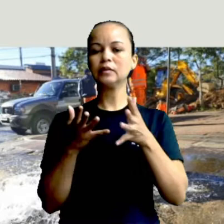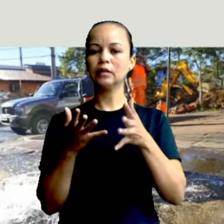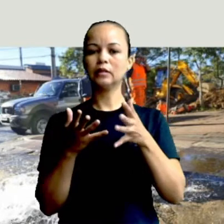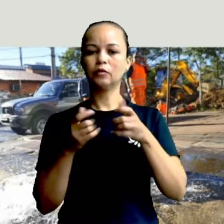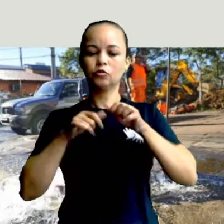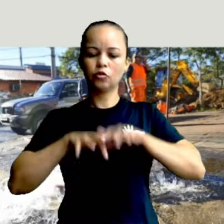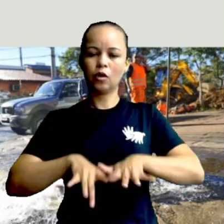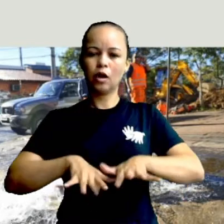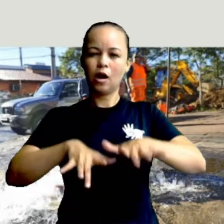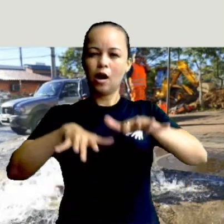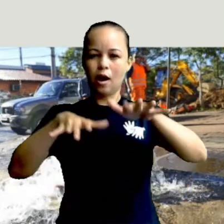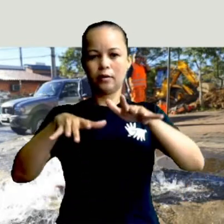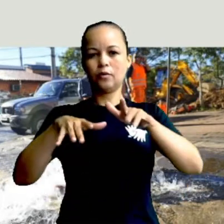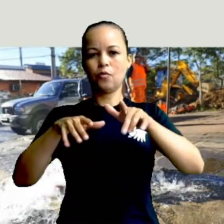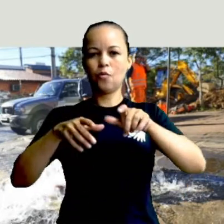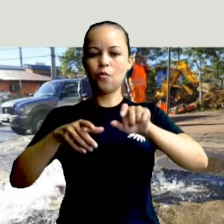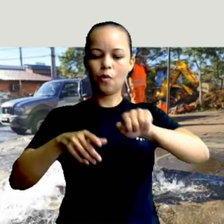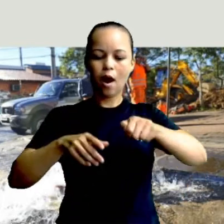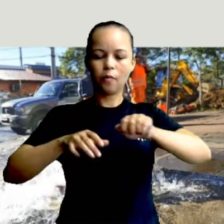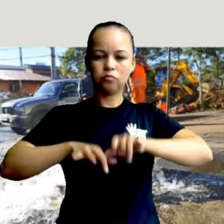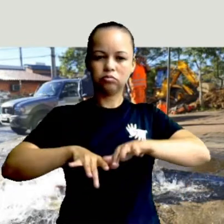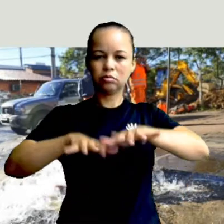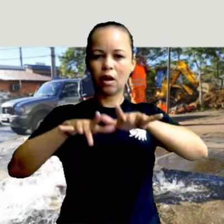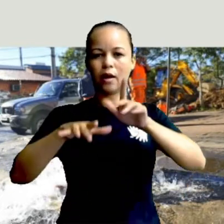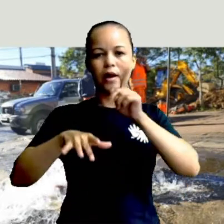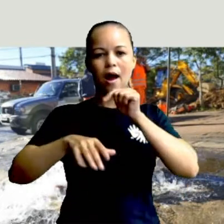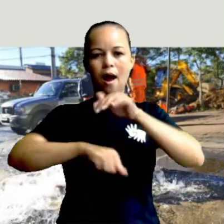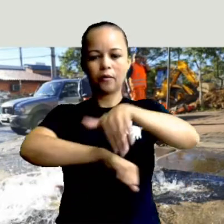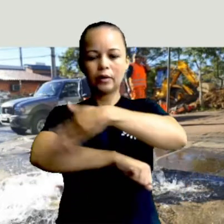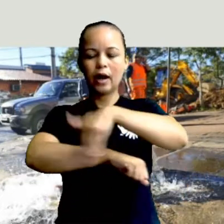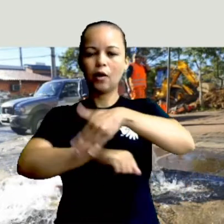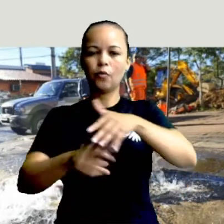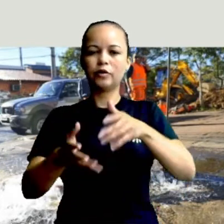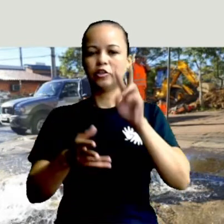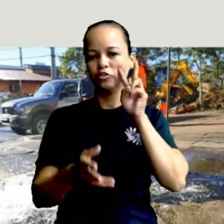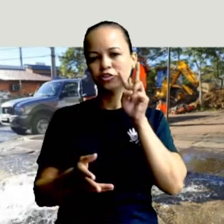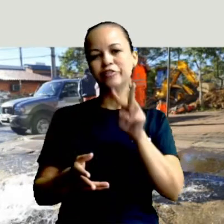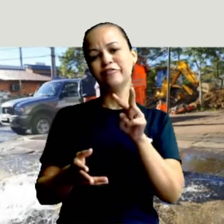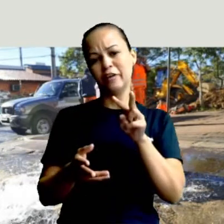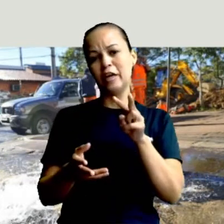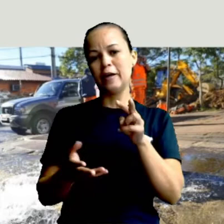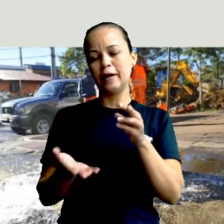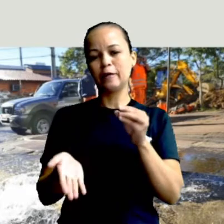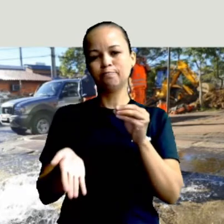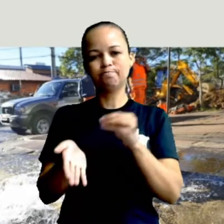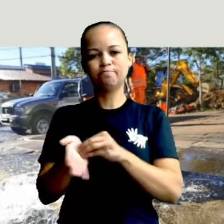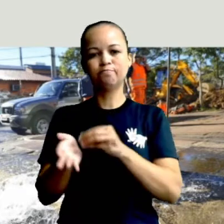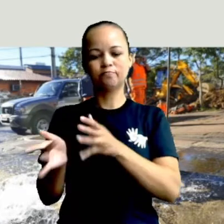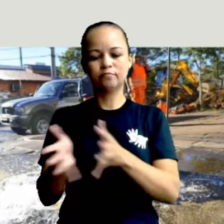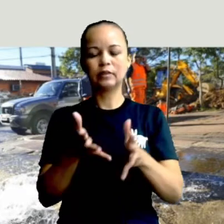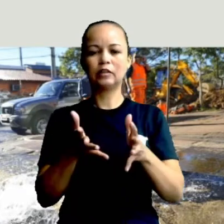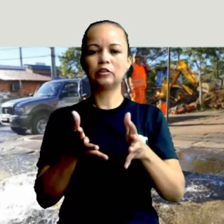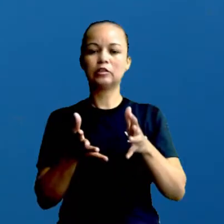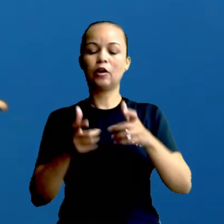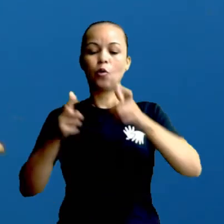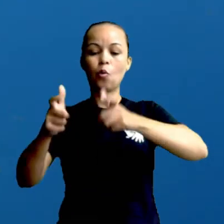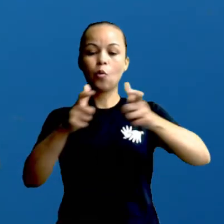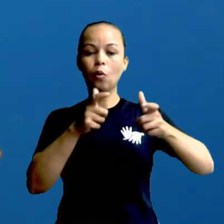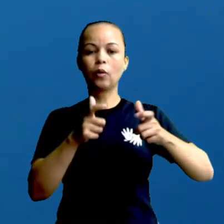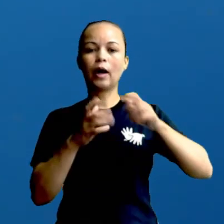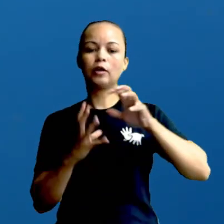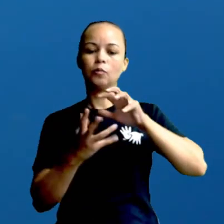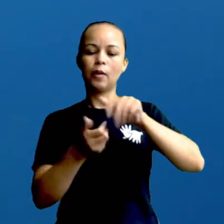jorrando a água pelo meio da rua, né? E a gente vendo o desperdício. Então a gente vai ver em lugares do nosso planeta, em